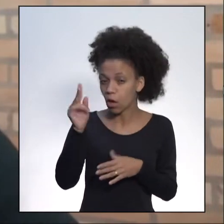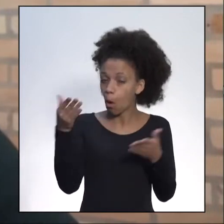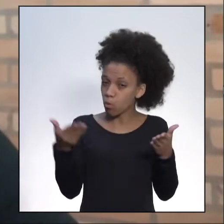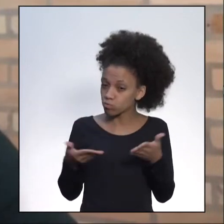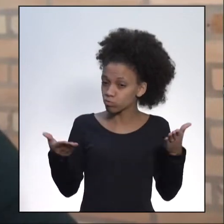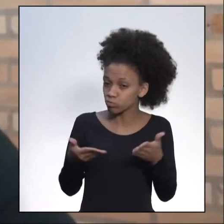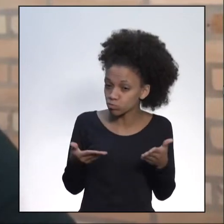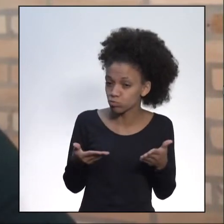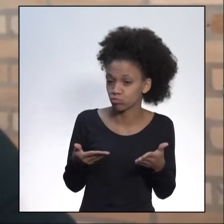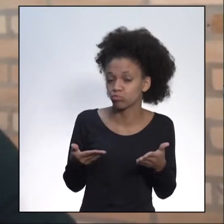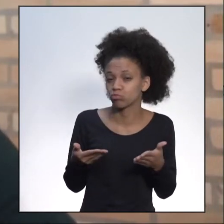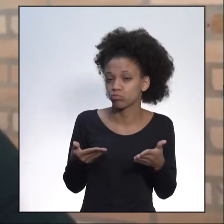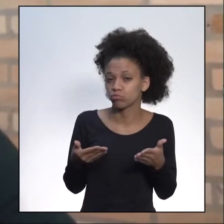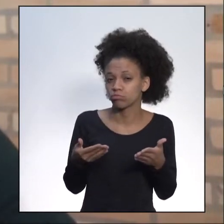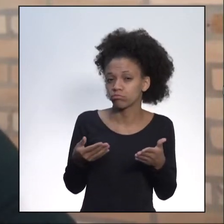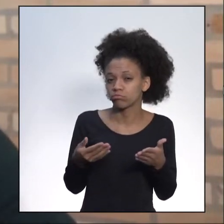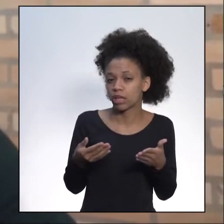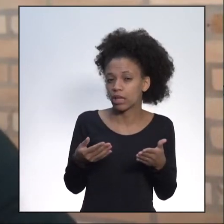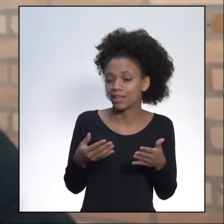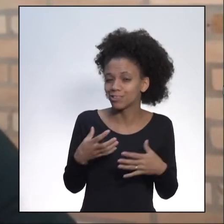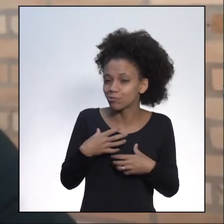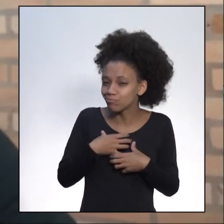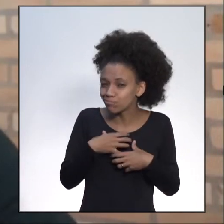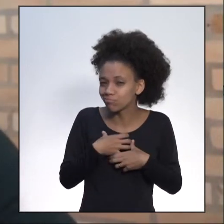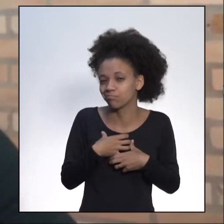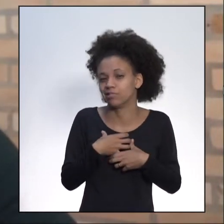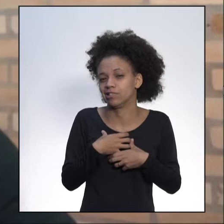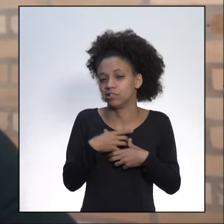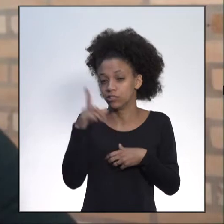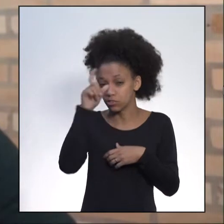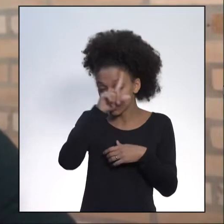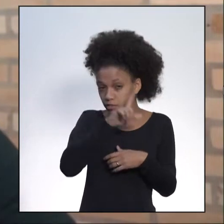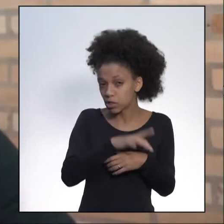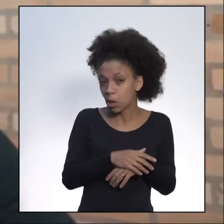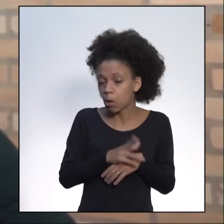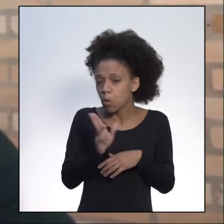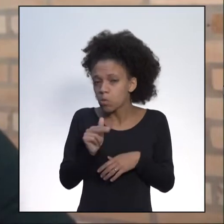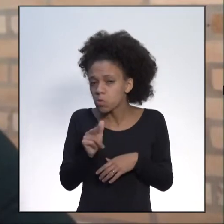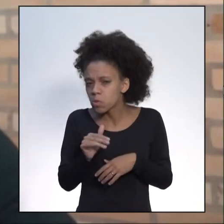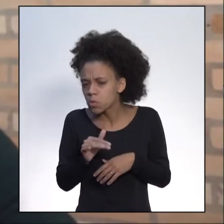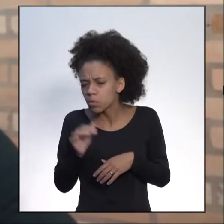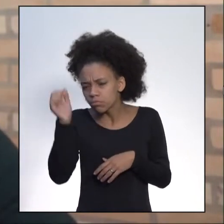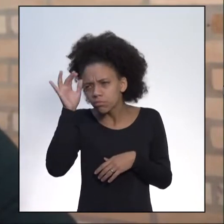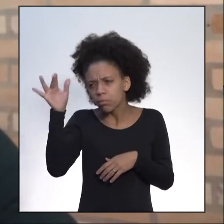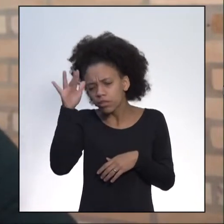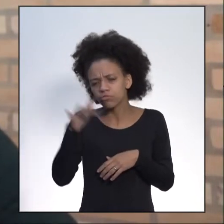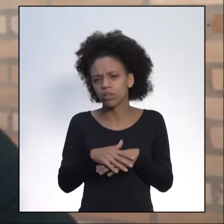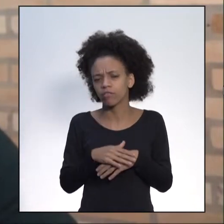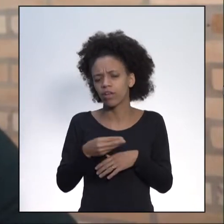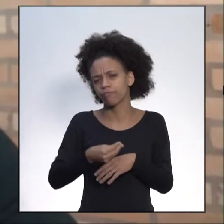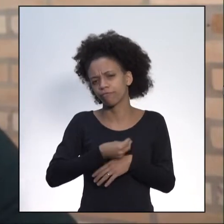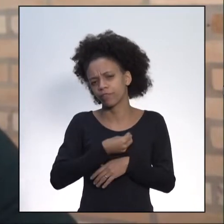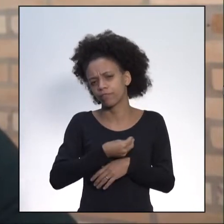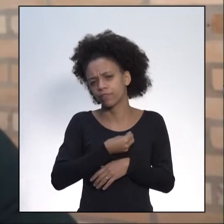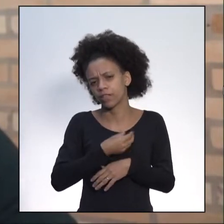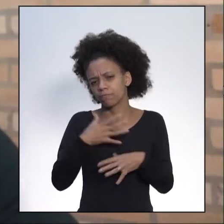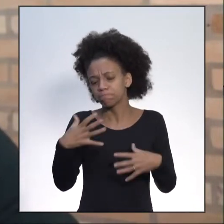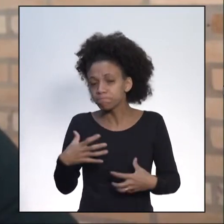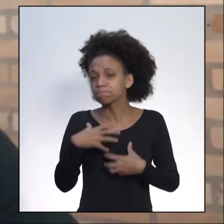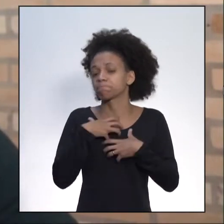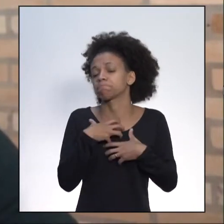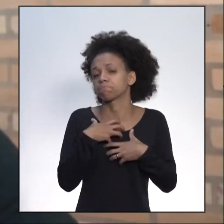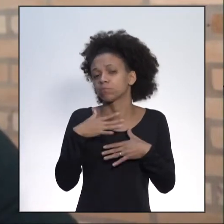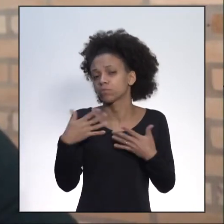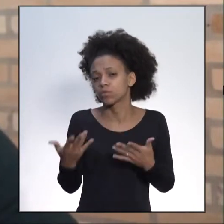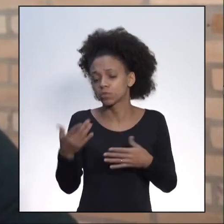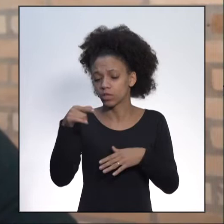um momento ímpar da nossa sociedade, né? Nós não imaginávamos viver algo tão impactante quanto